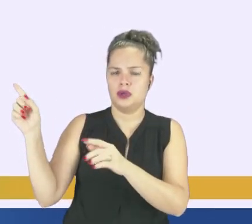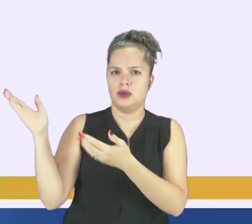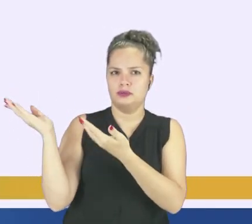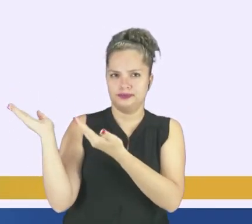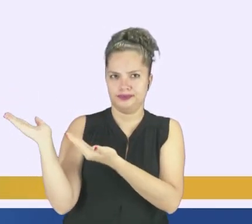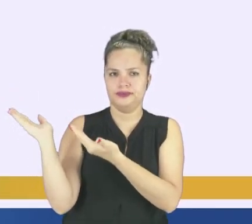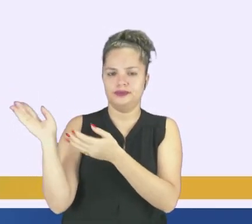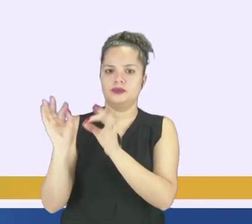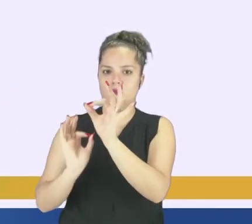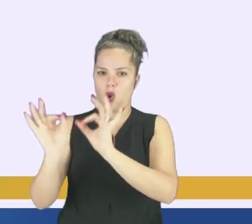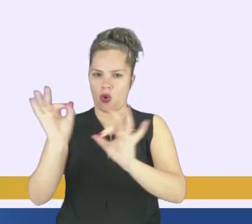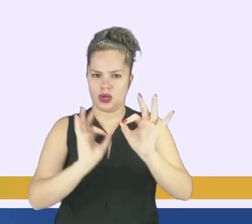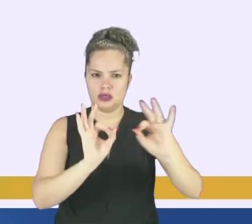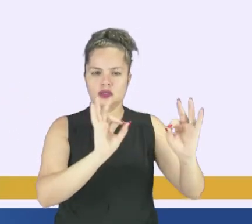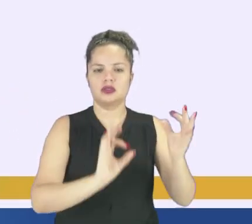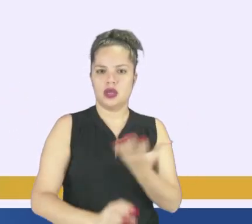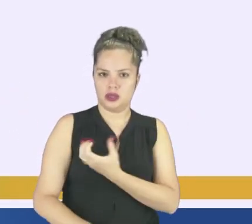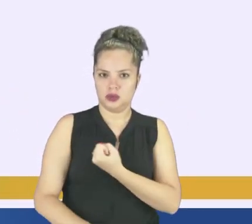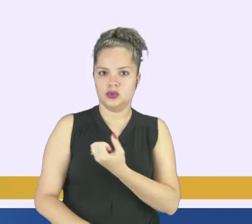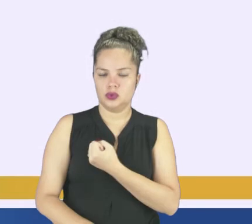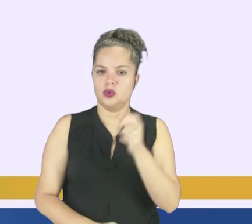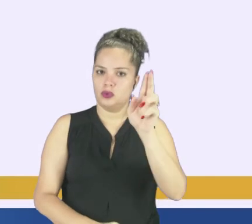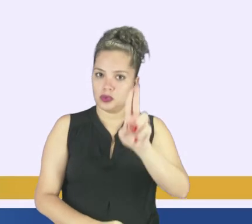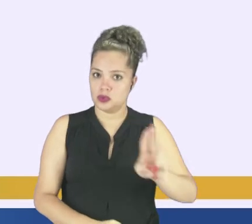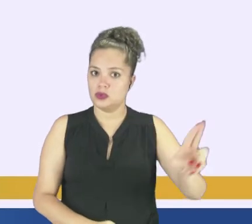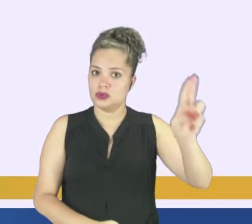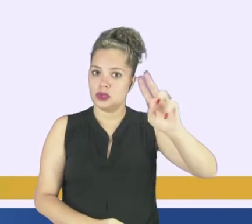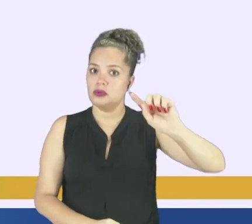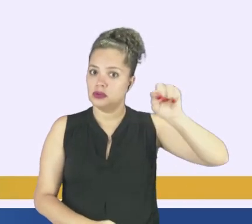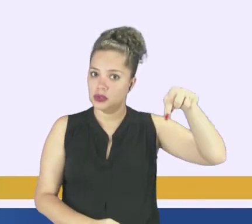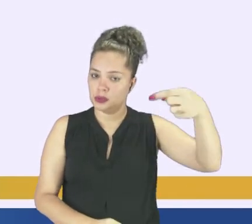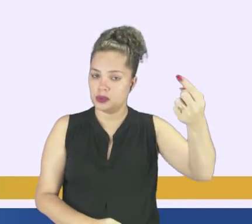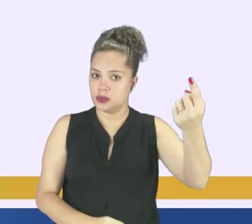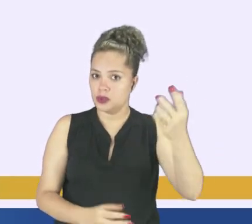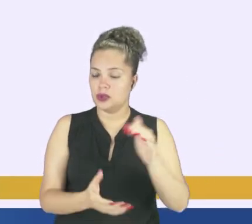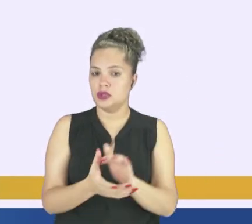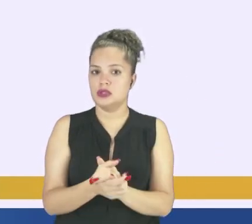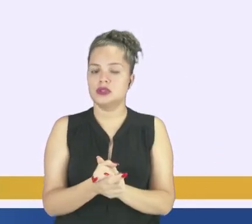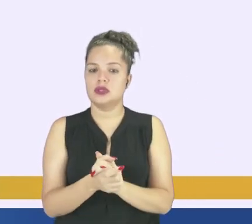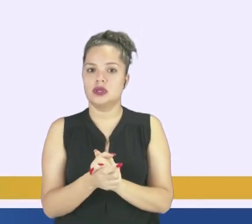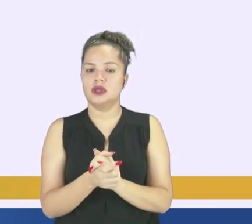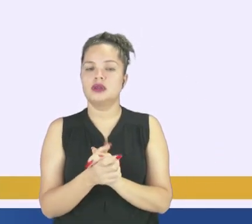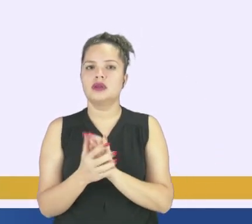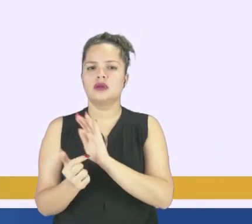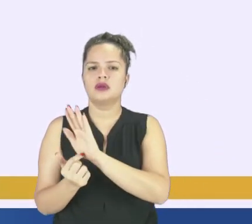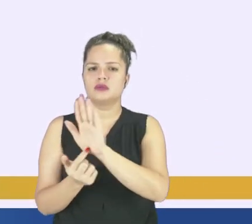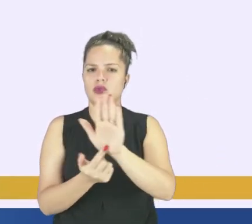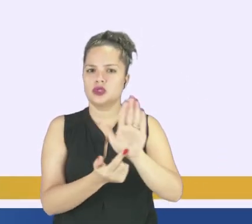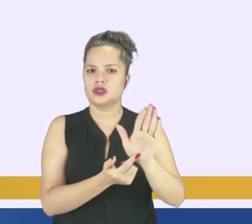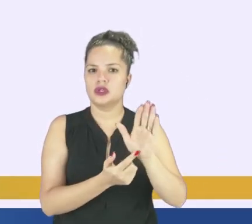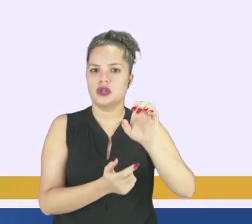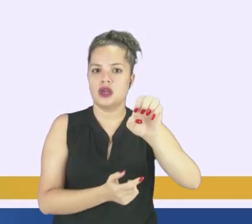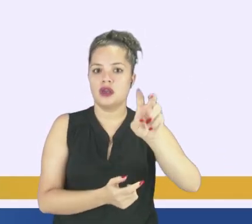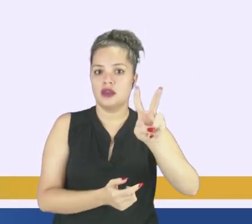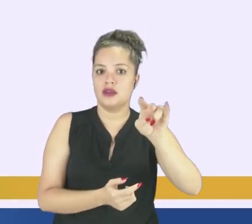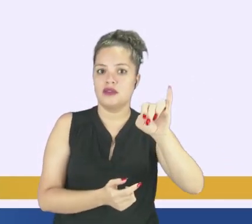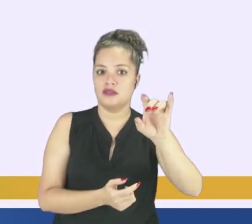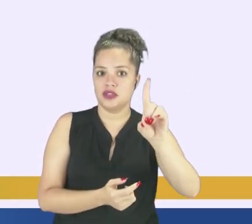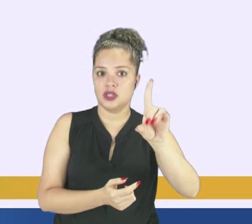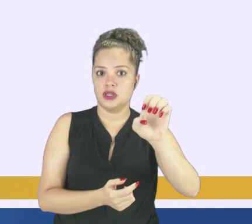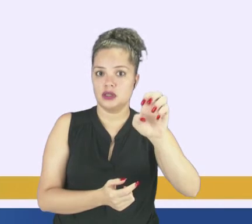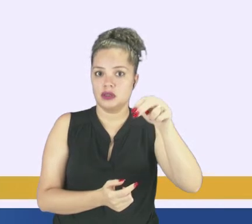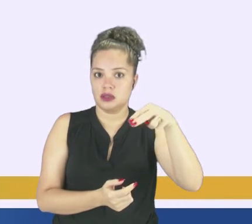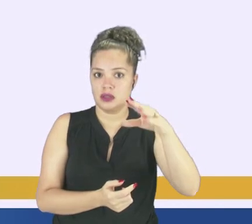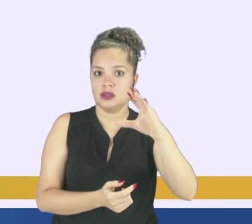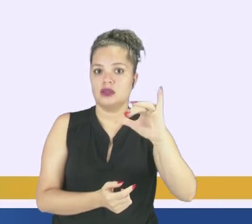já organizada. Nós utilizamos ali, depois da organização, o fator por evidência. Tudo bem? E aí